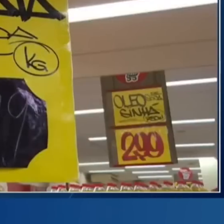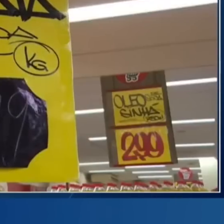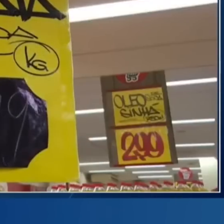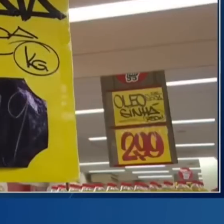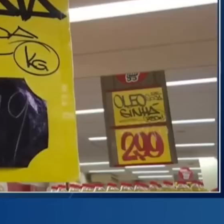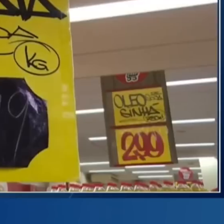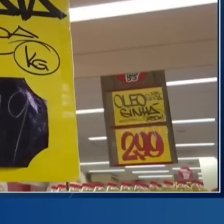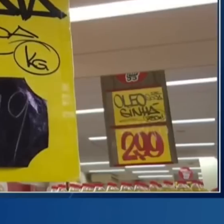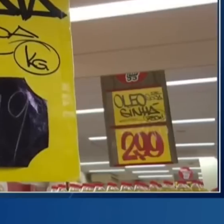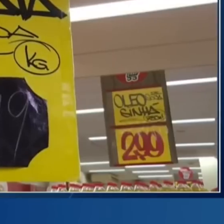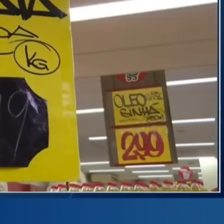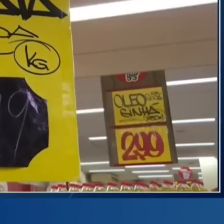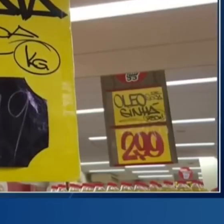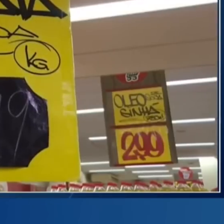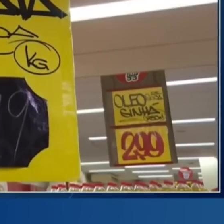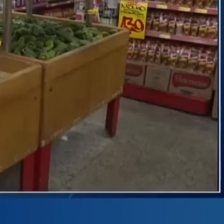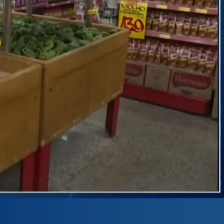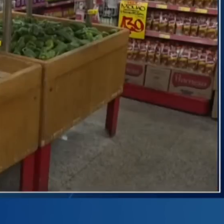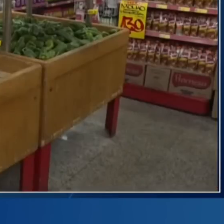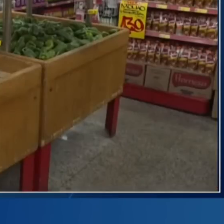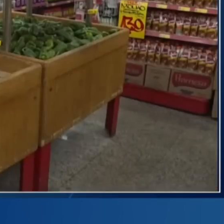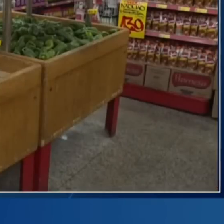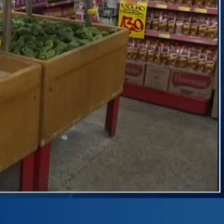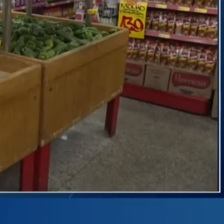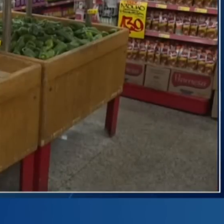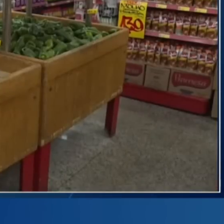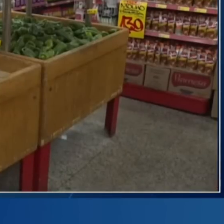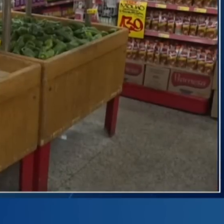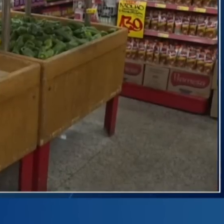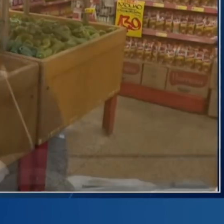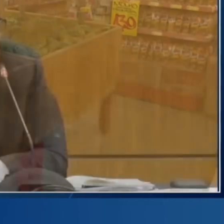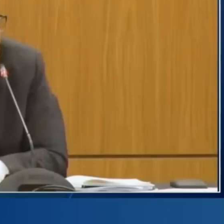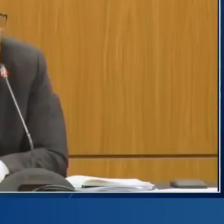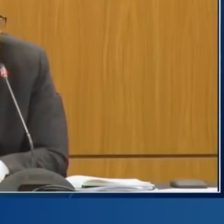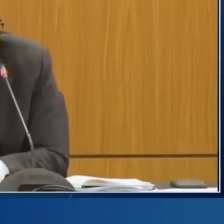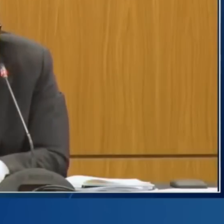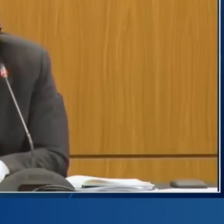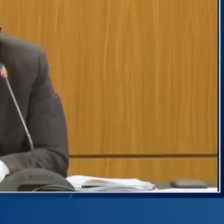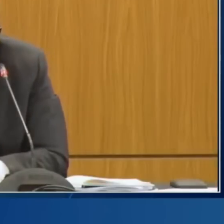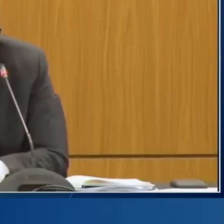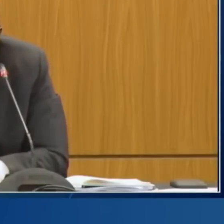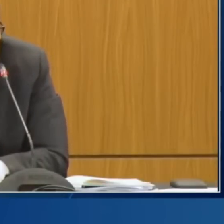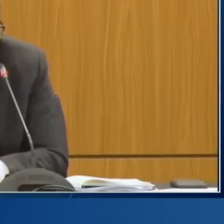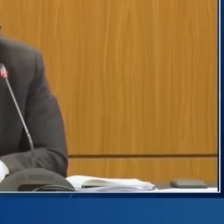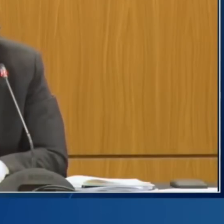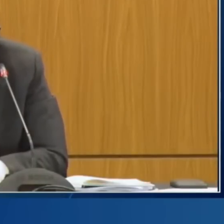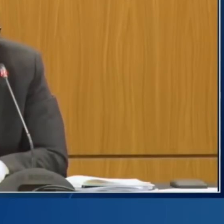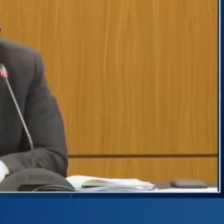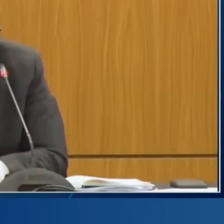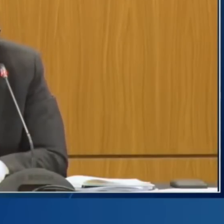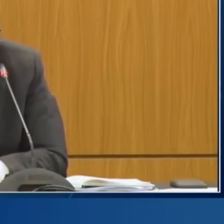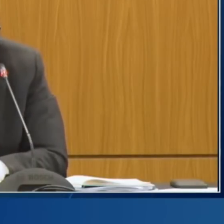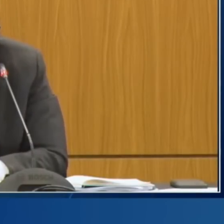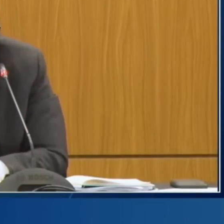Então, qual é a natureza dessa inflação? Ela é de custos. A inflação é basicamente o preço dos